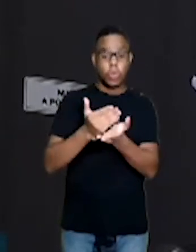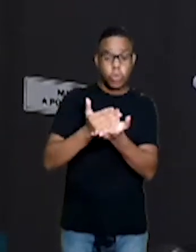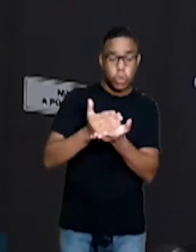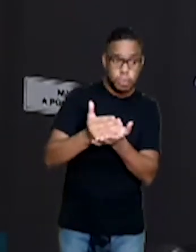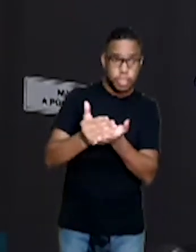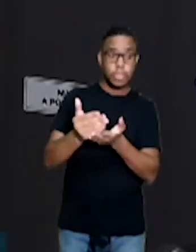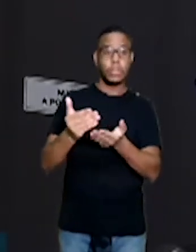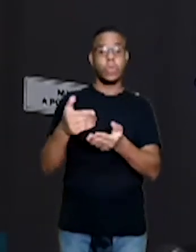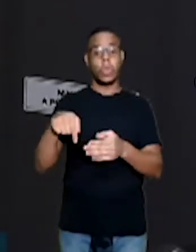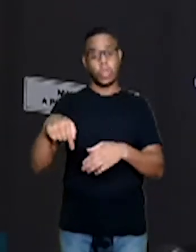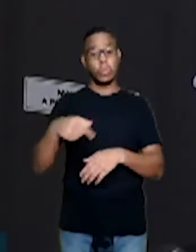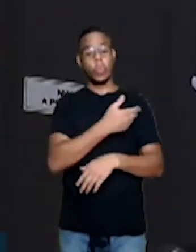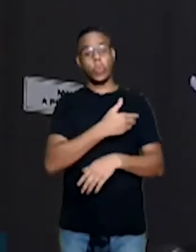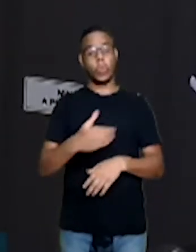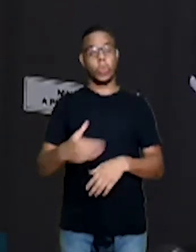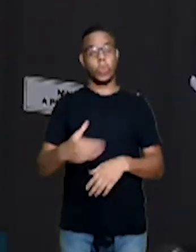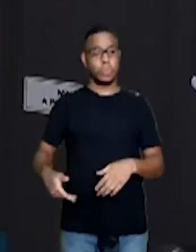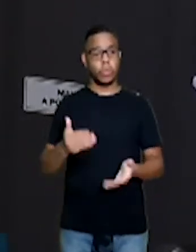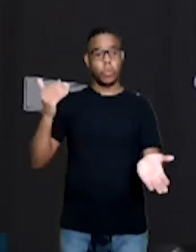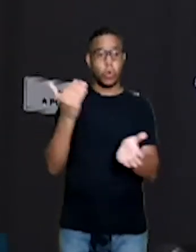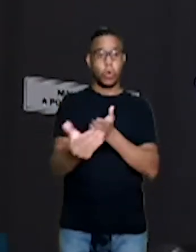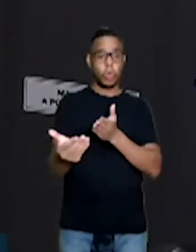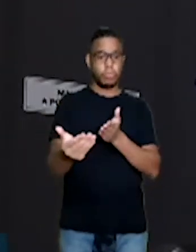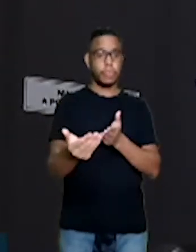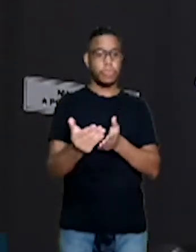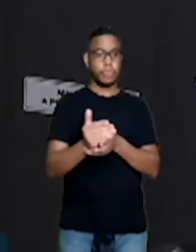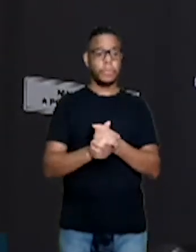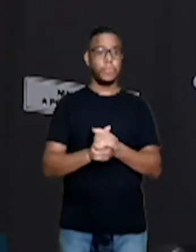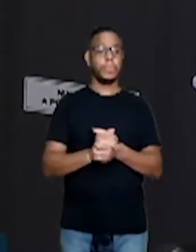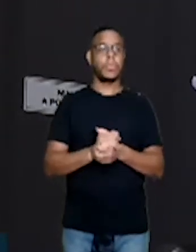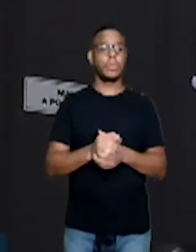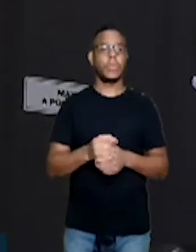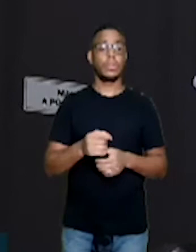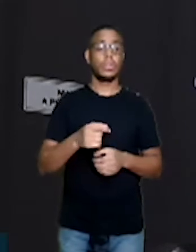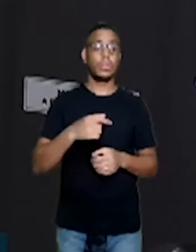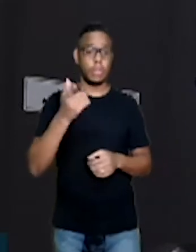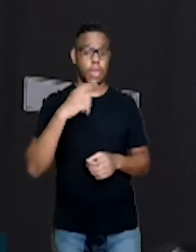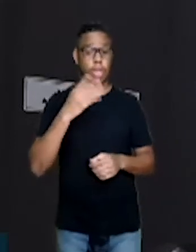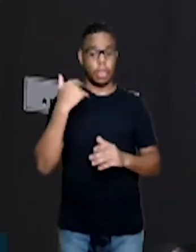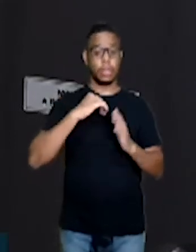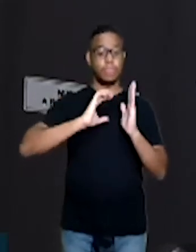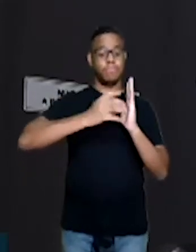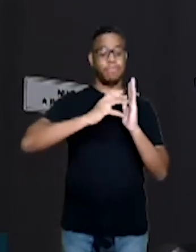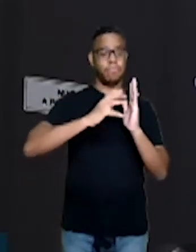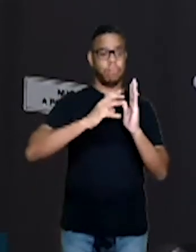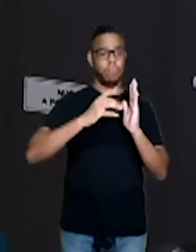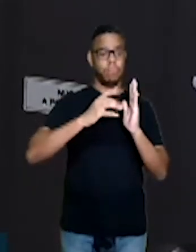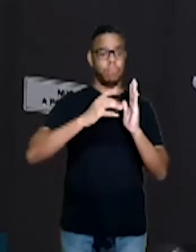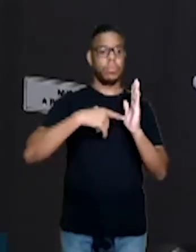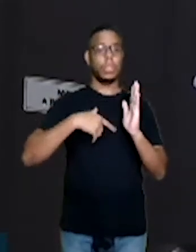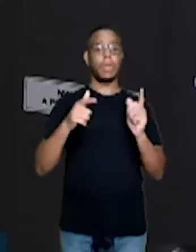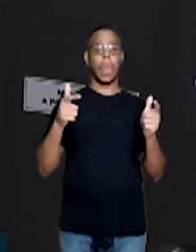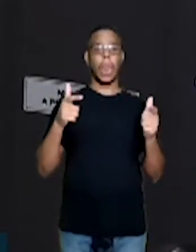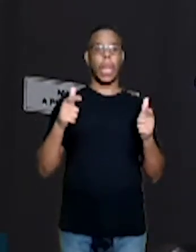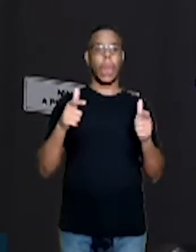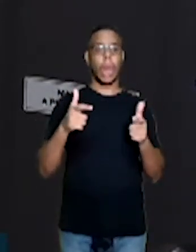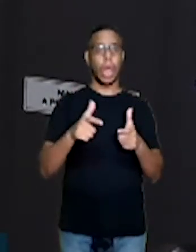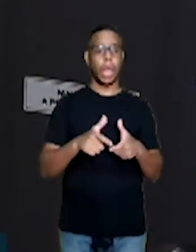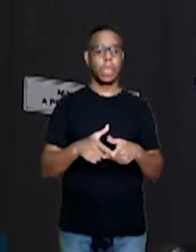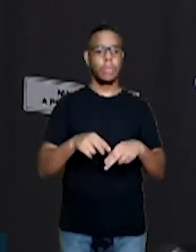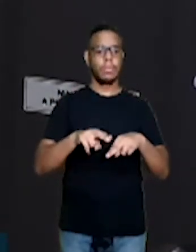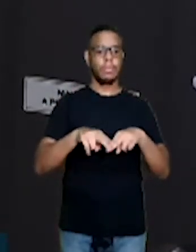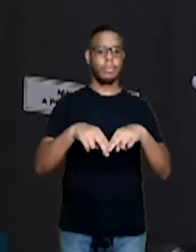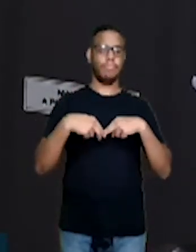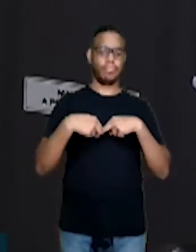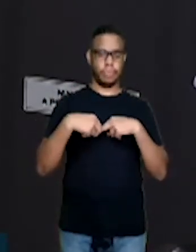governo, onde estava lotado um partido lá e depois saiu, mas é retrato daquilo.